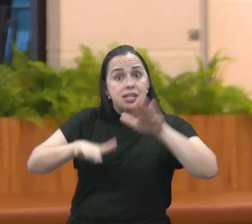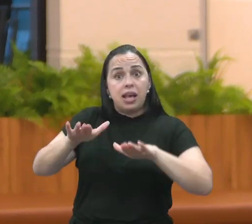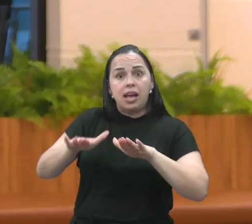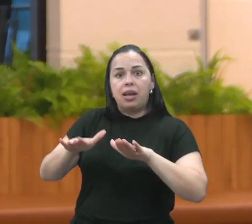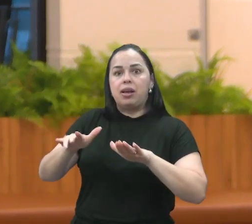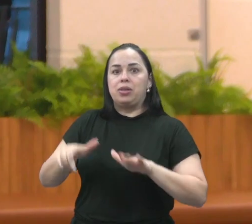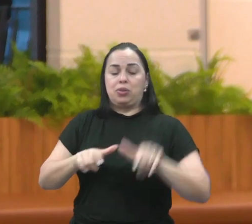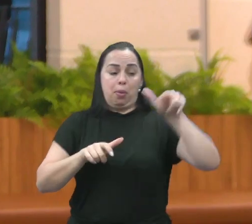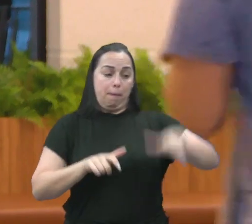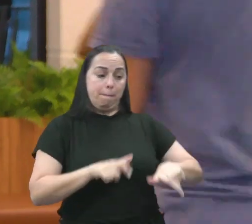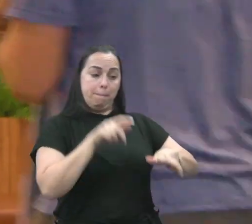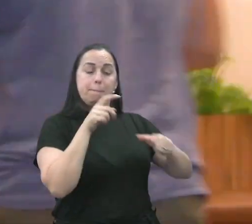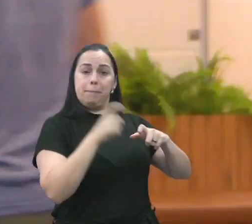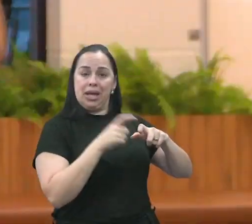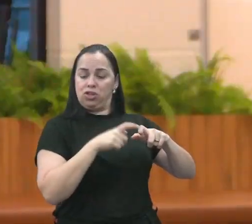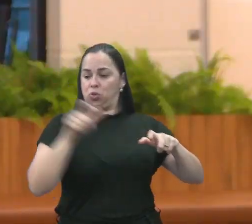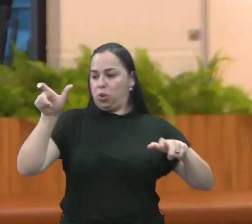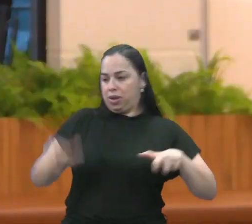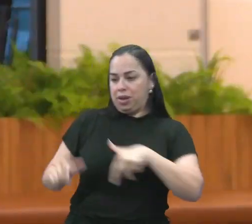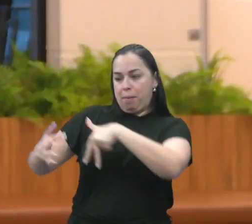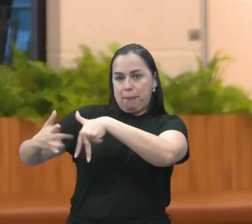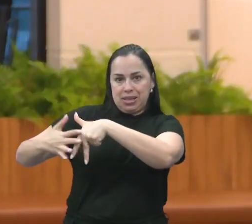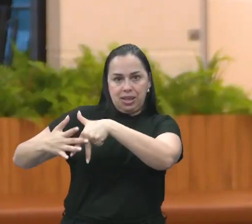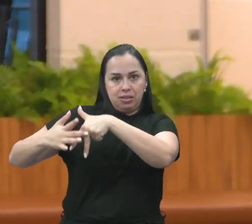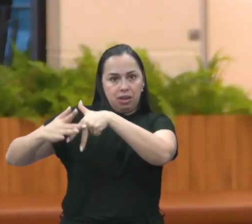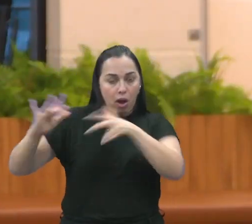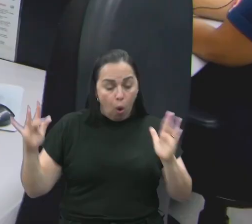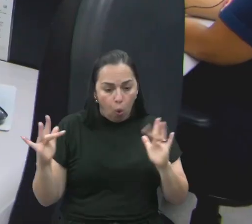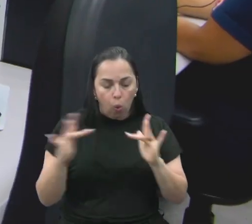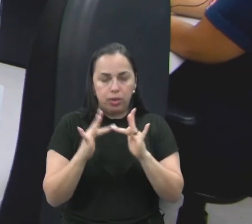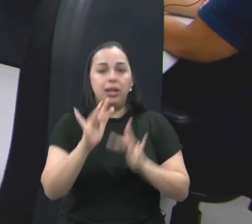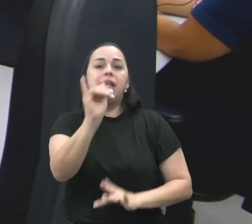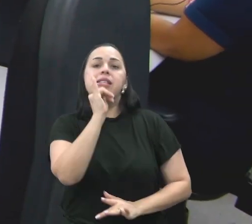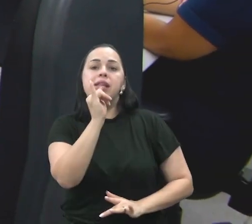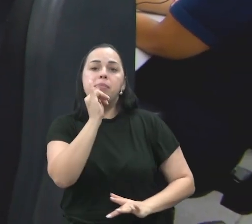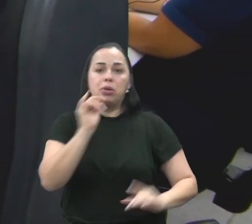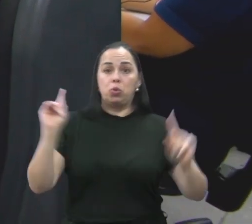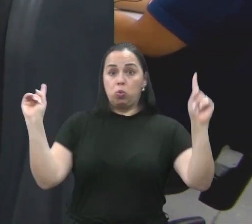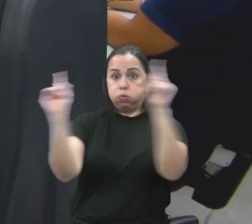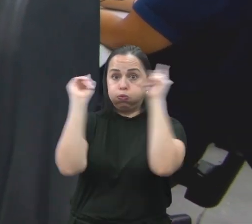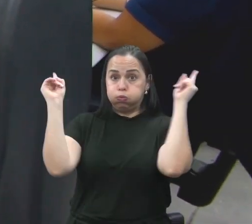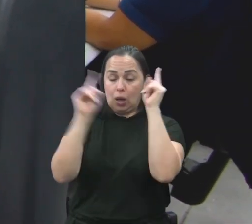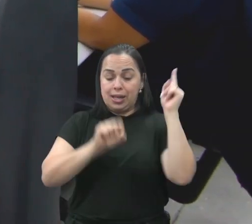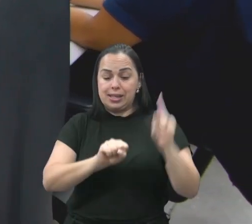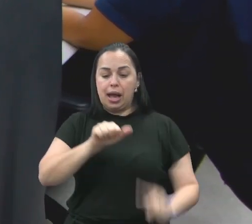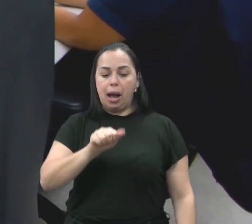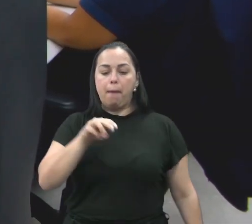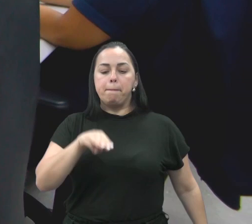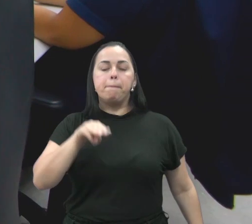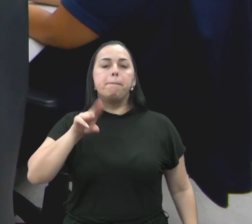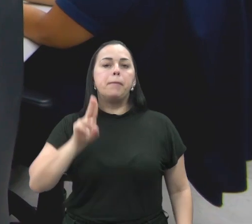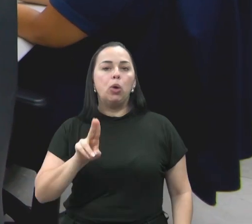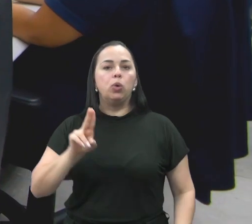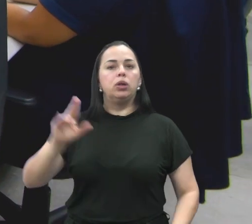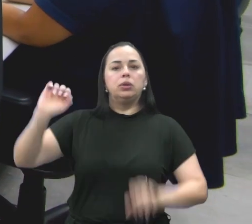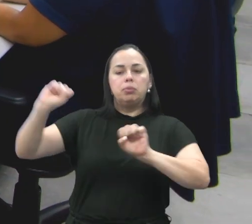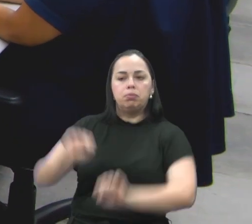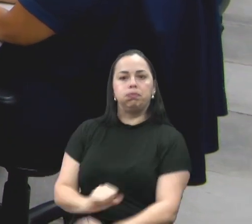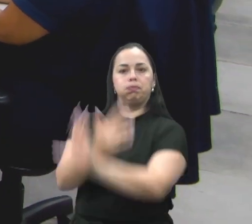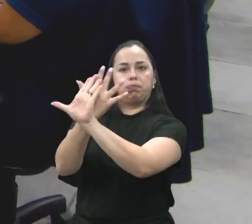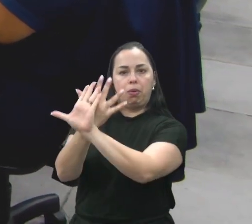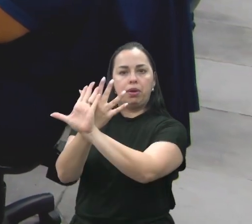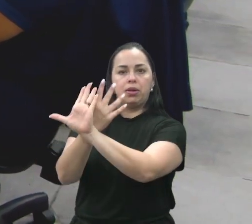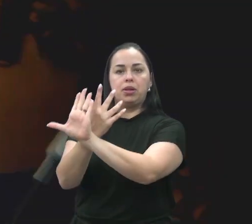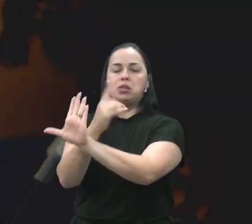vezes o primeiro contato entre médico e paciente. Aqui na base do SAMU são recebidas todas as ligações